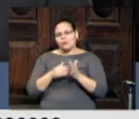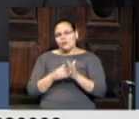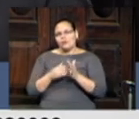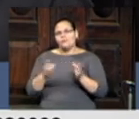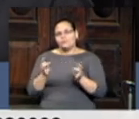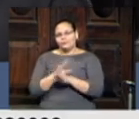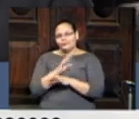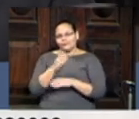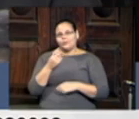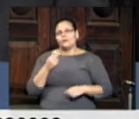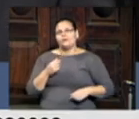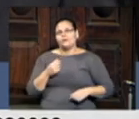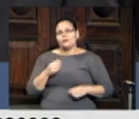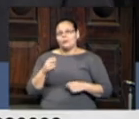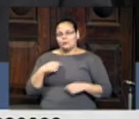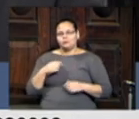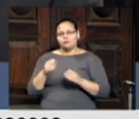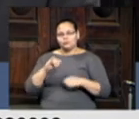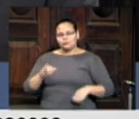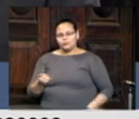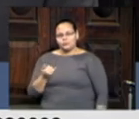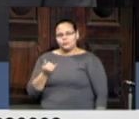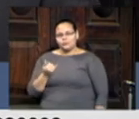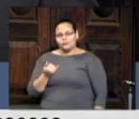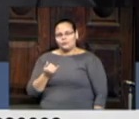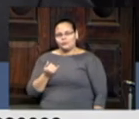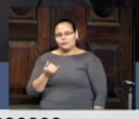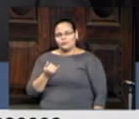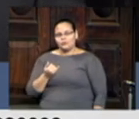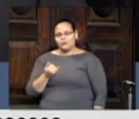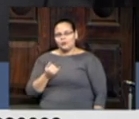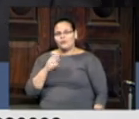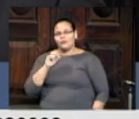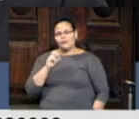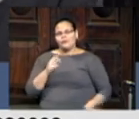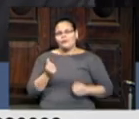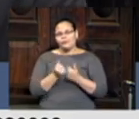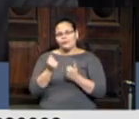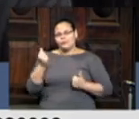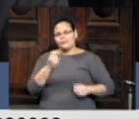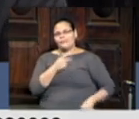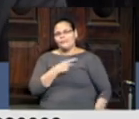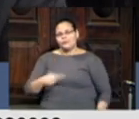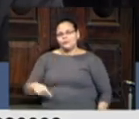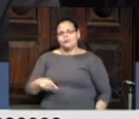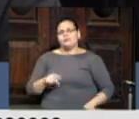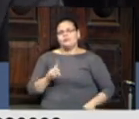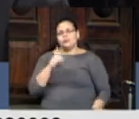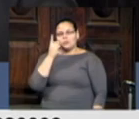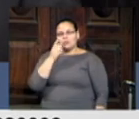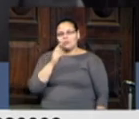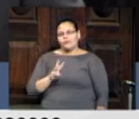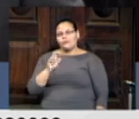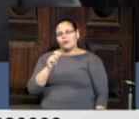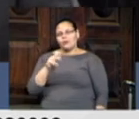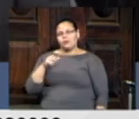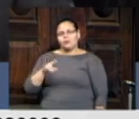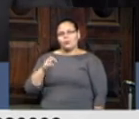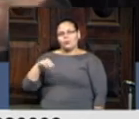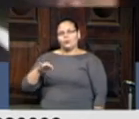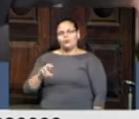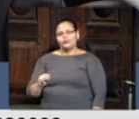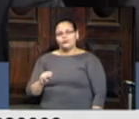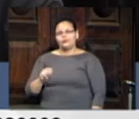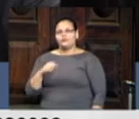minutos. E aproveito, nobre deputado, primeiro vice-presidente, deputado Wagner Monte, para justificar a ausência